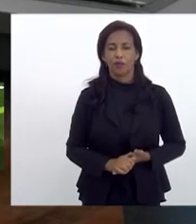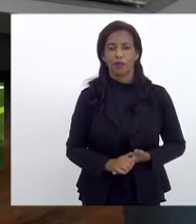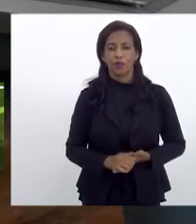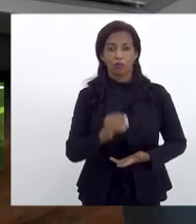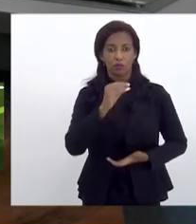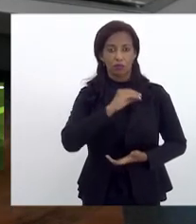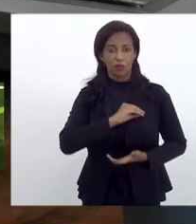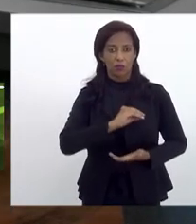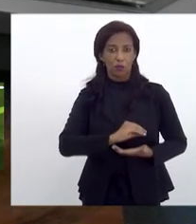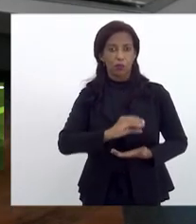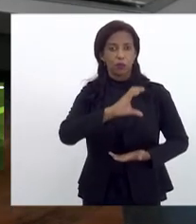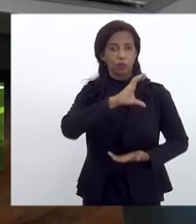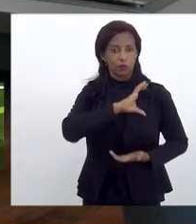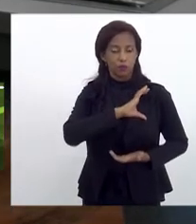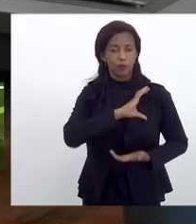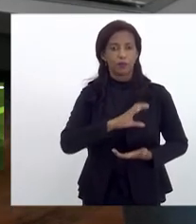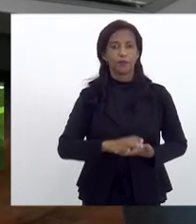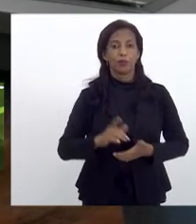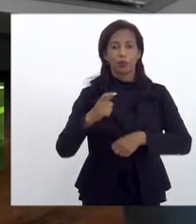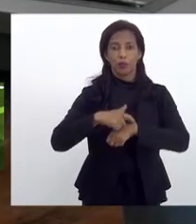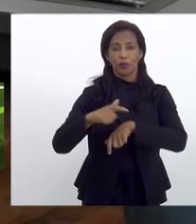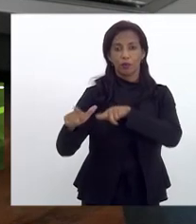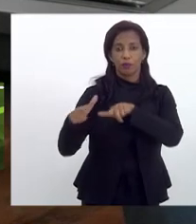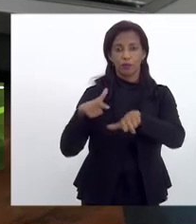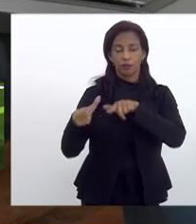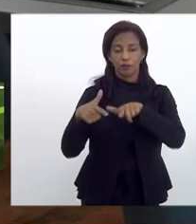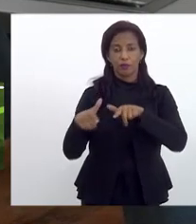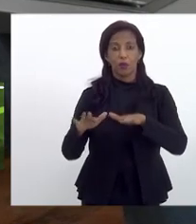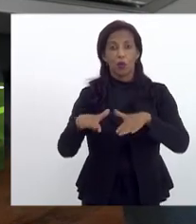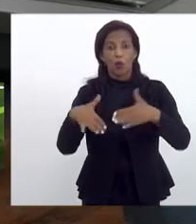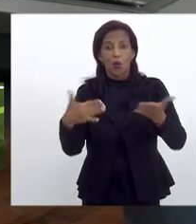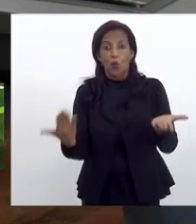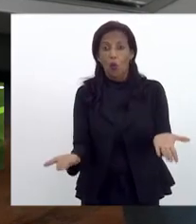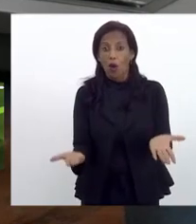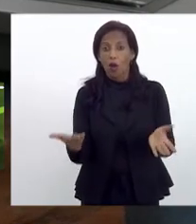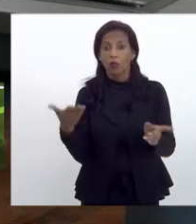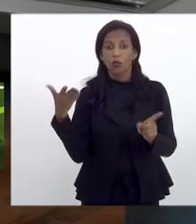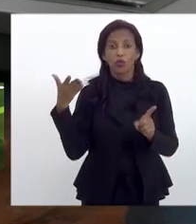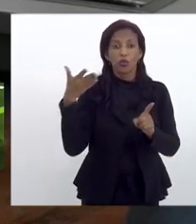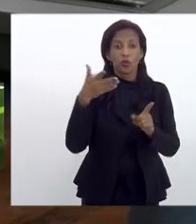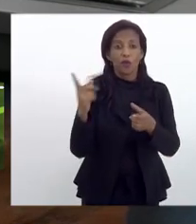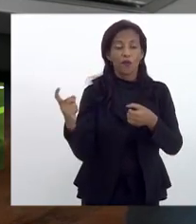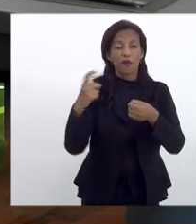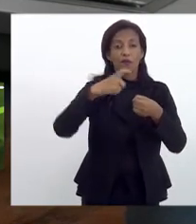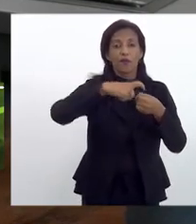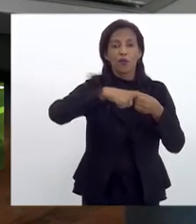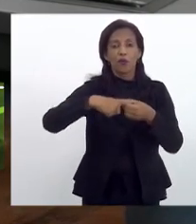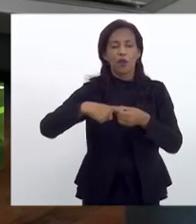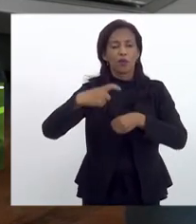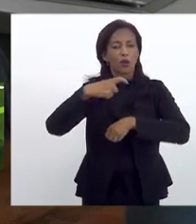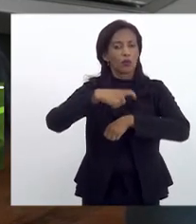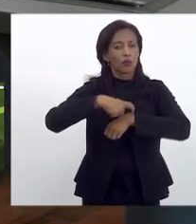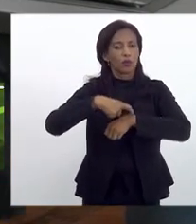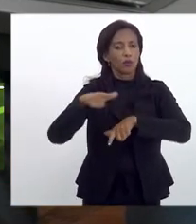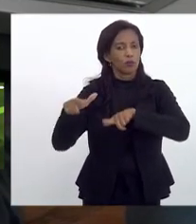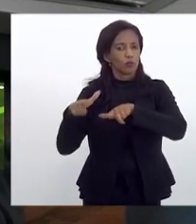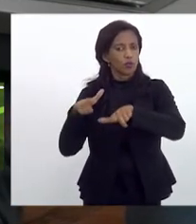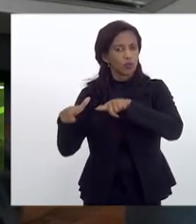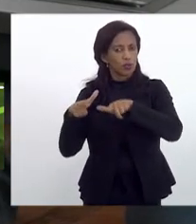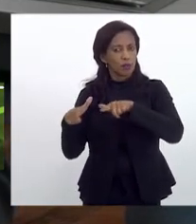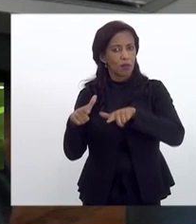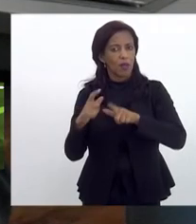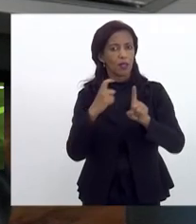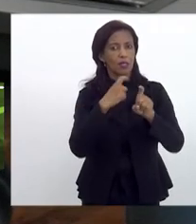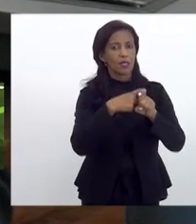Remuneratório Enfim a graticação Por remuneração Do tempo de serviço Quando exclusivamente Vinculado ao tempo de serviço É o que diz o texto É o